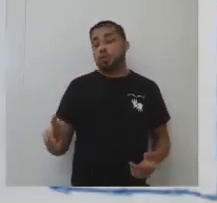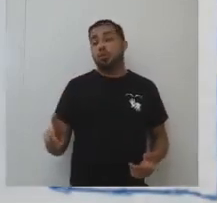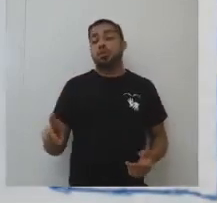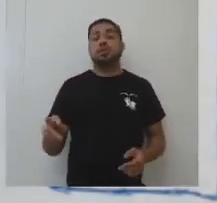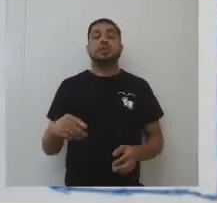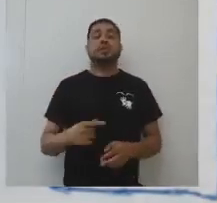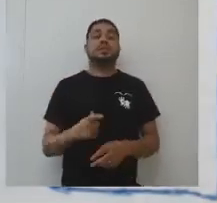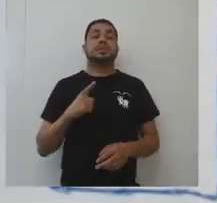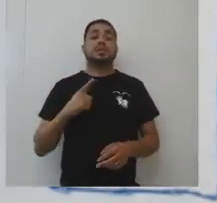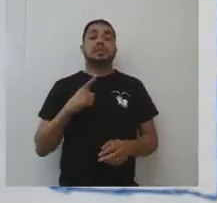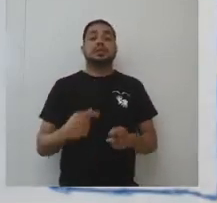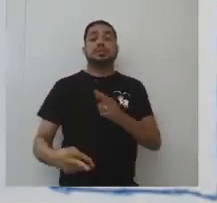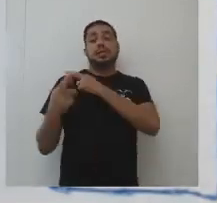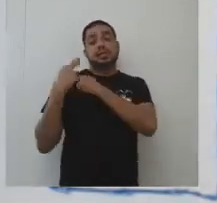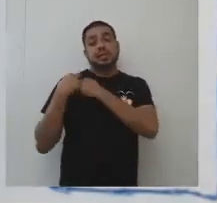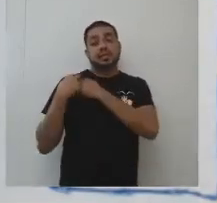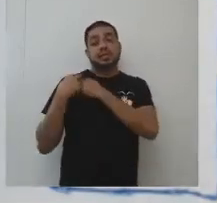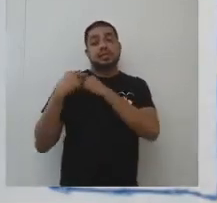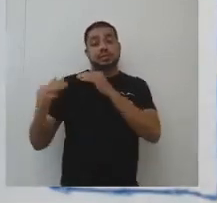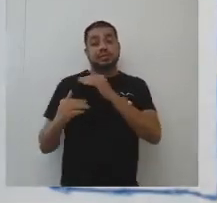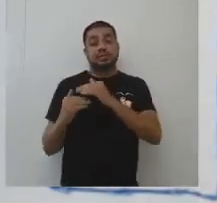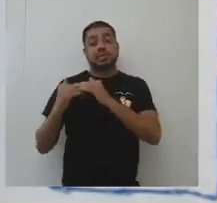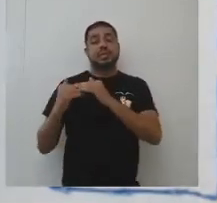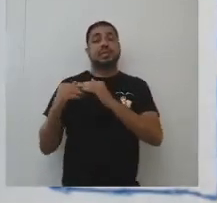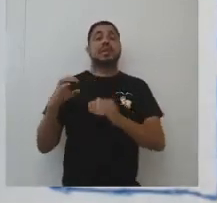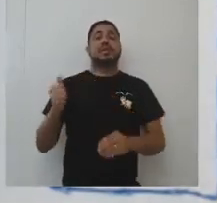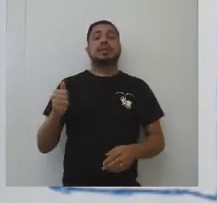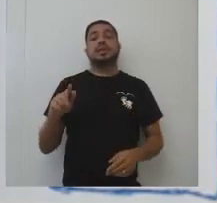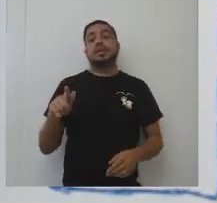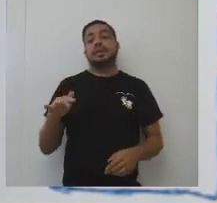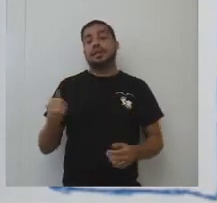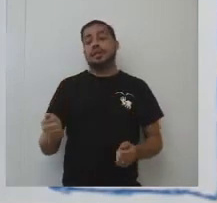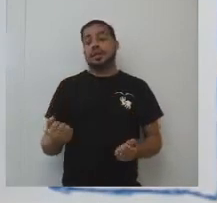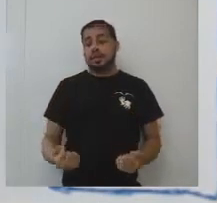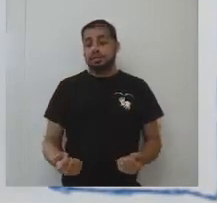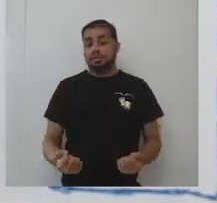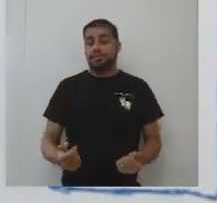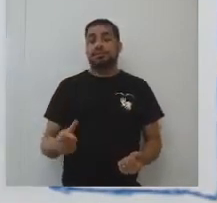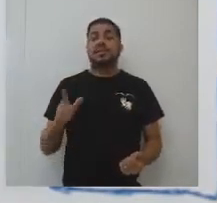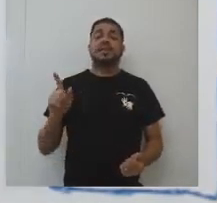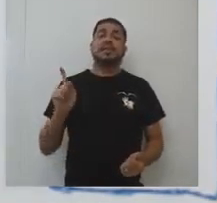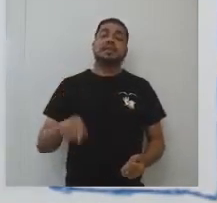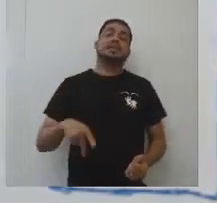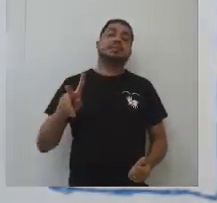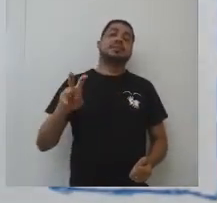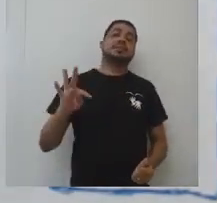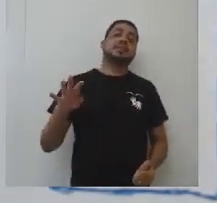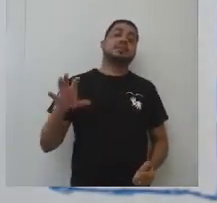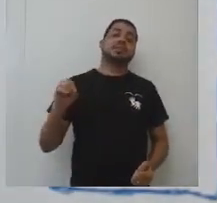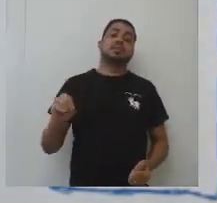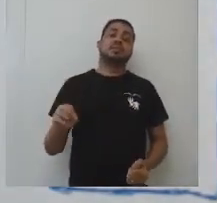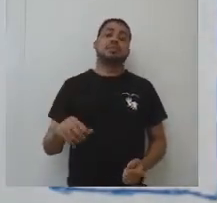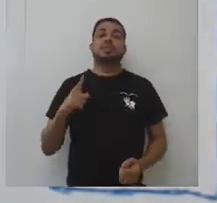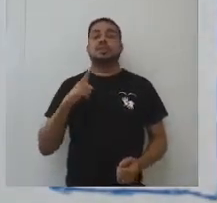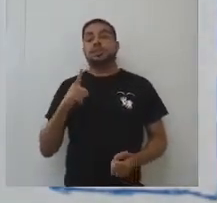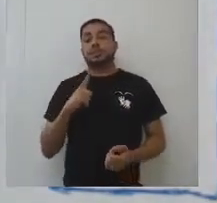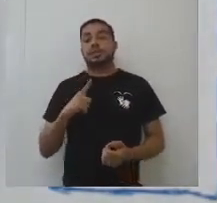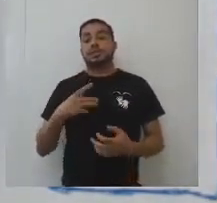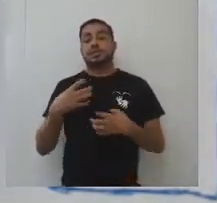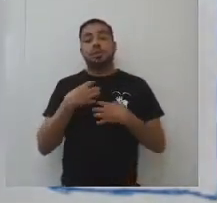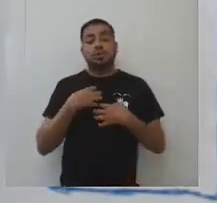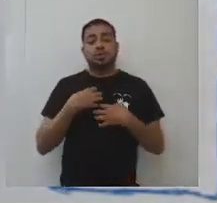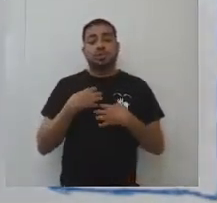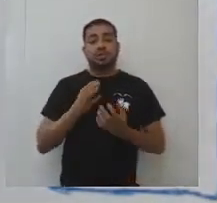a resultante sobre essa carga? A resultante sobre essa carga é esse vetor, que tem um módulo, a direção em